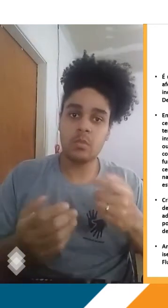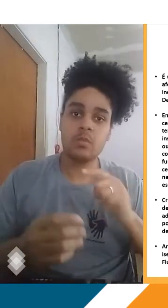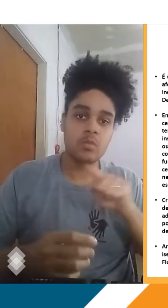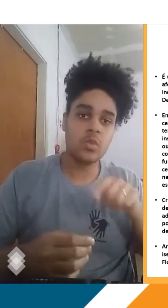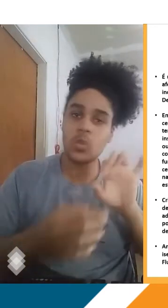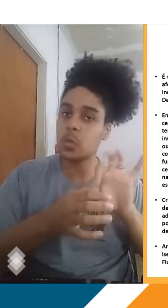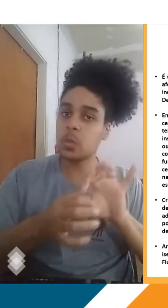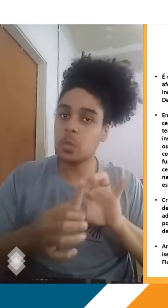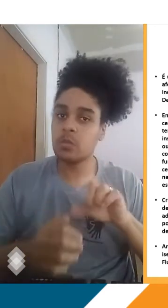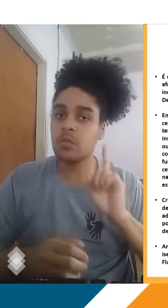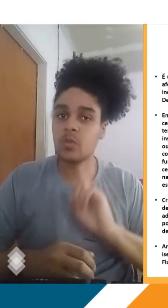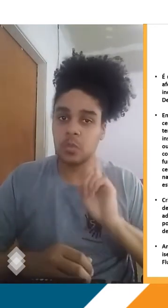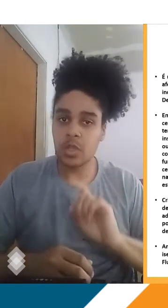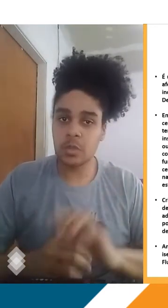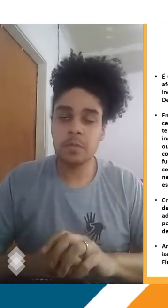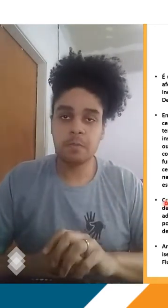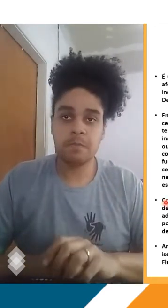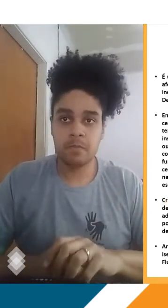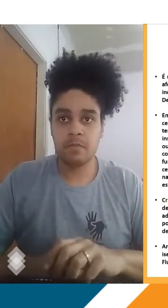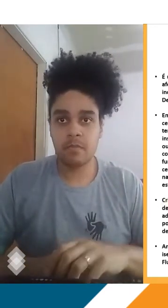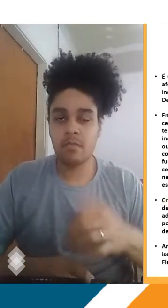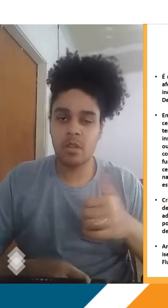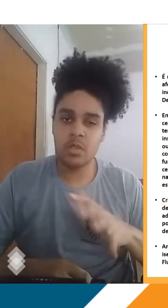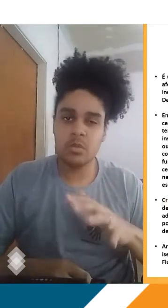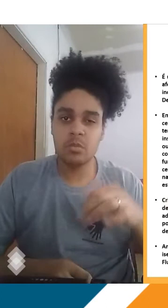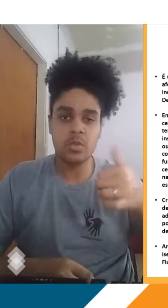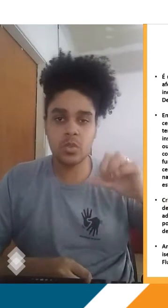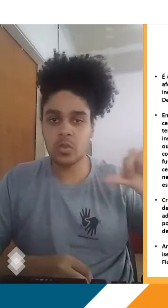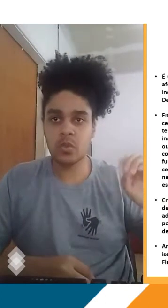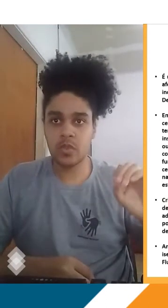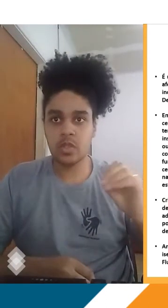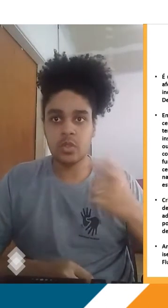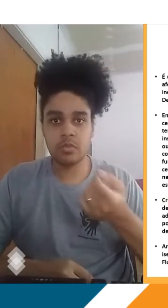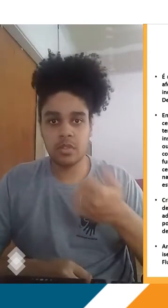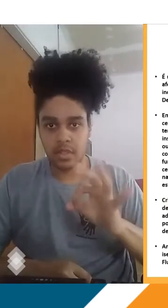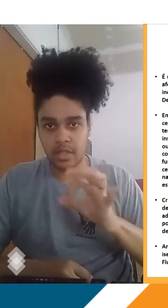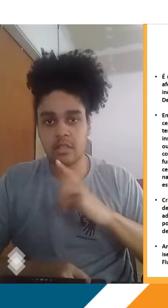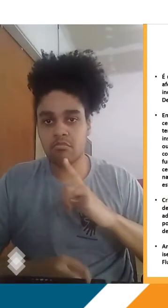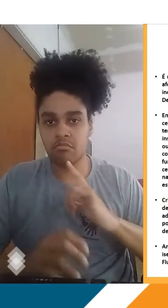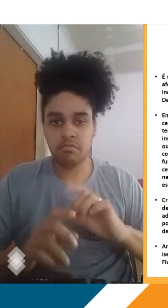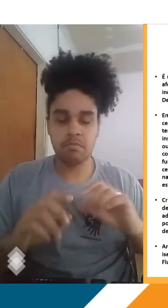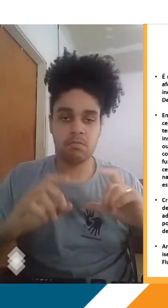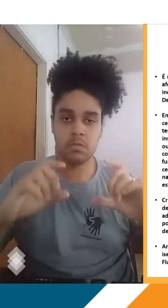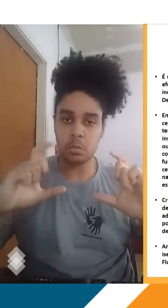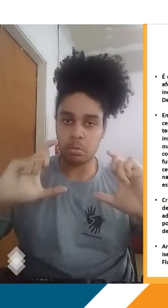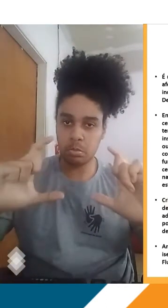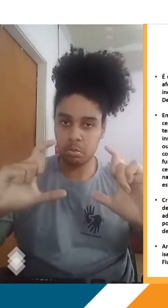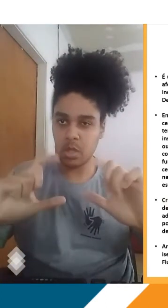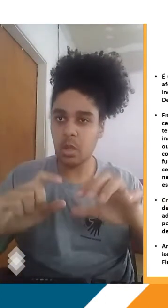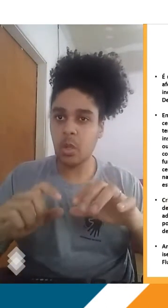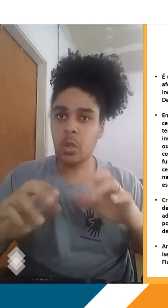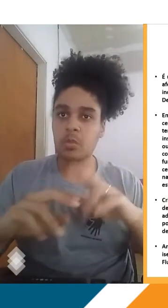circunstâncias e do contexto fluminense. Nos anos 90 e 2010, temos ali um quadro que